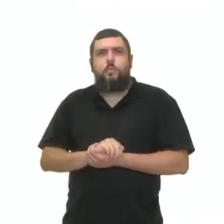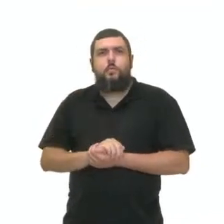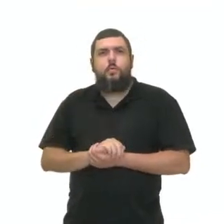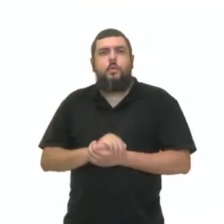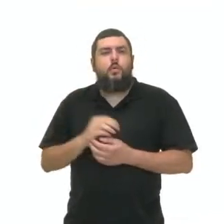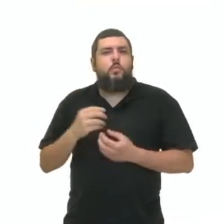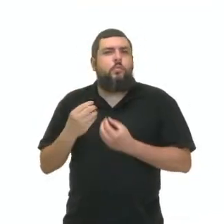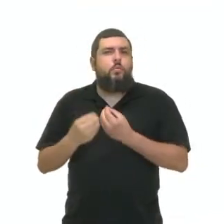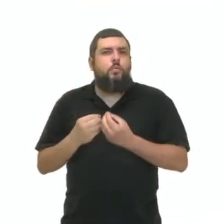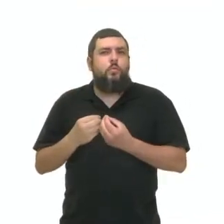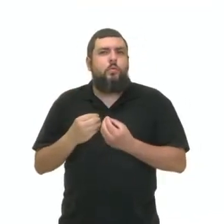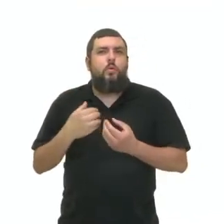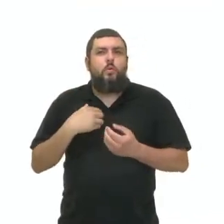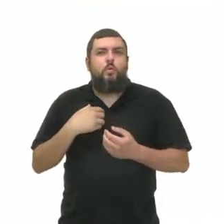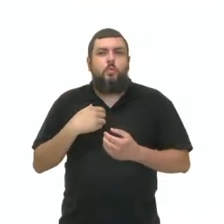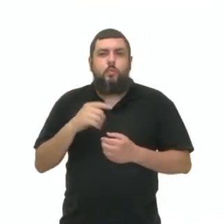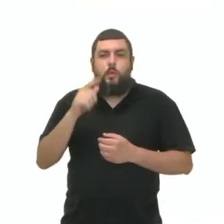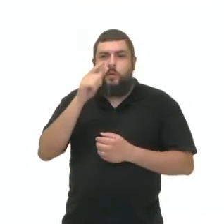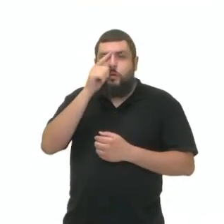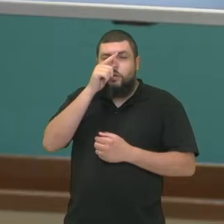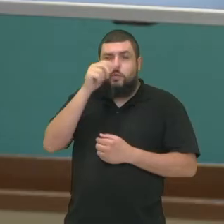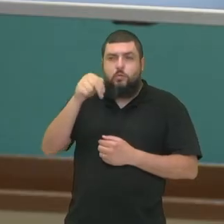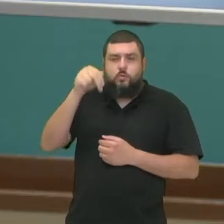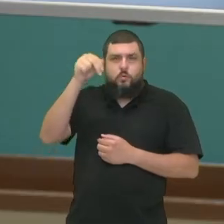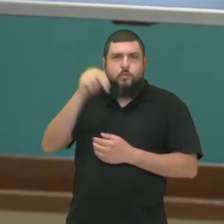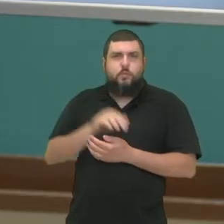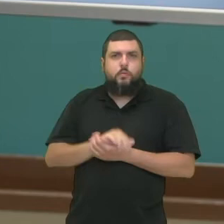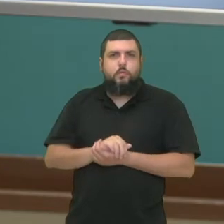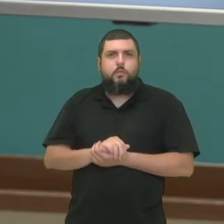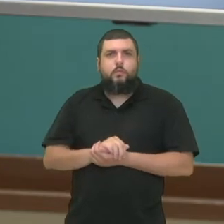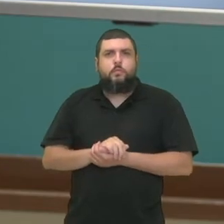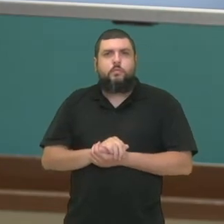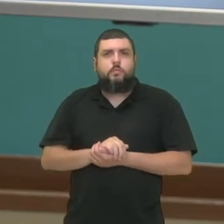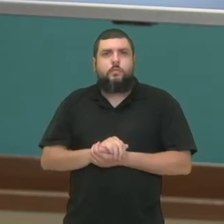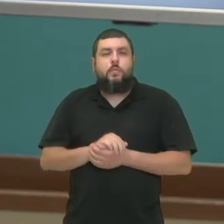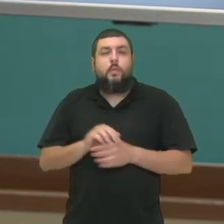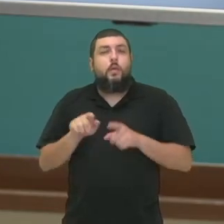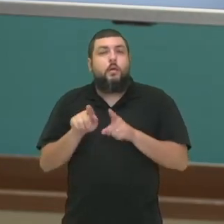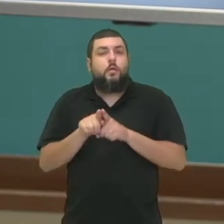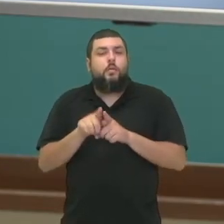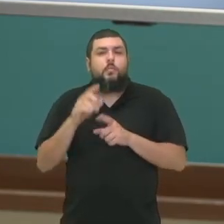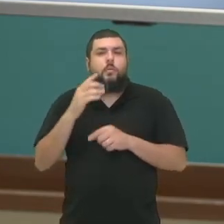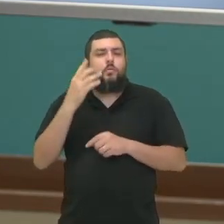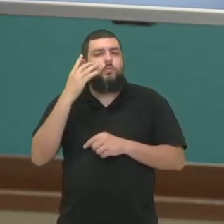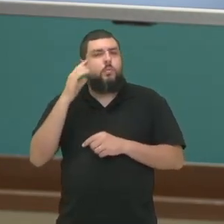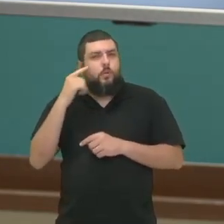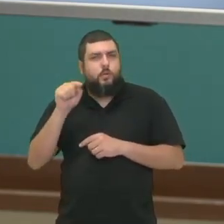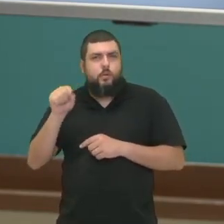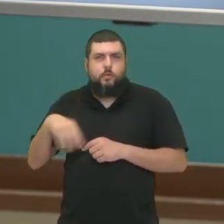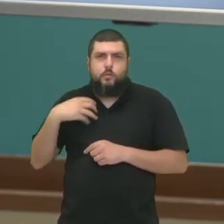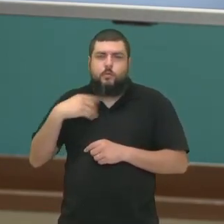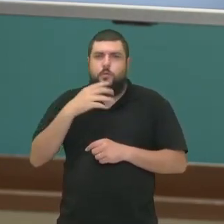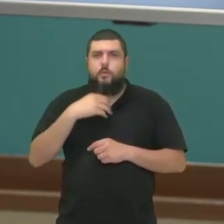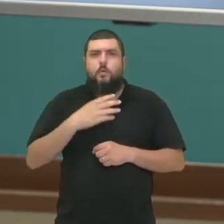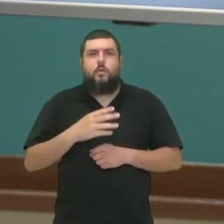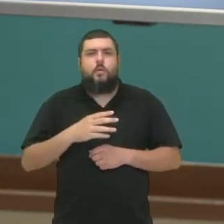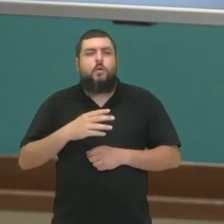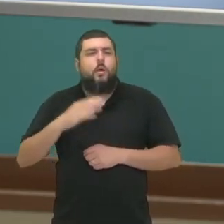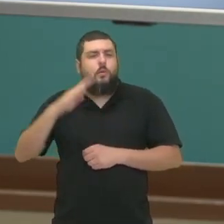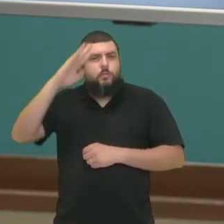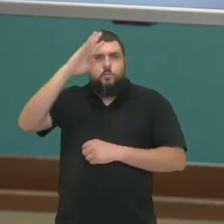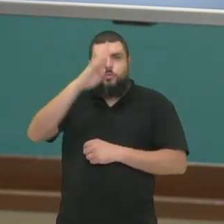da Grécia e tornou-se um gladiador. Tem outras versões também, dizendo que ele poderia ser um soldado, né, que tentou, inclusive,